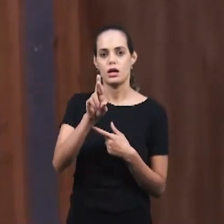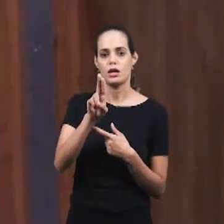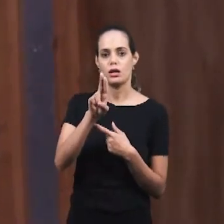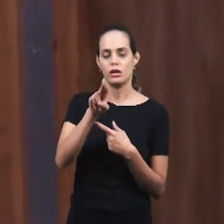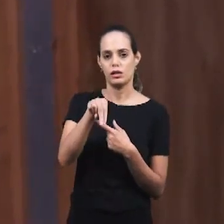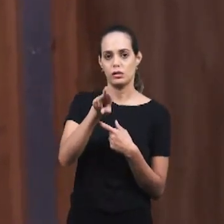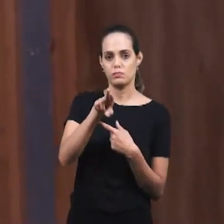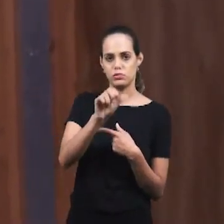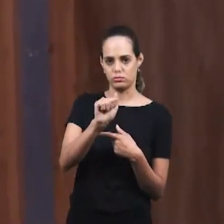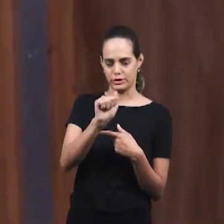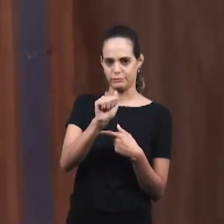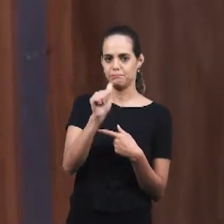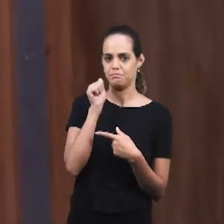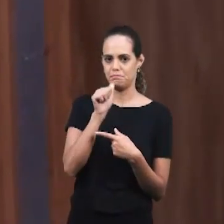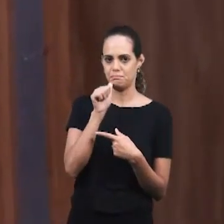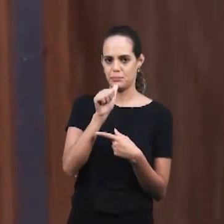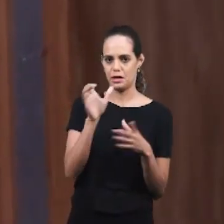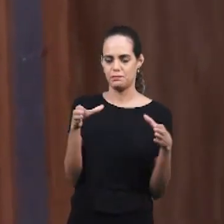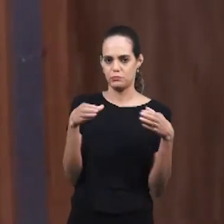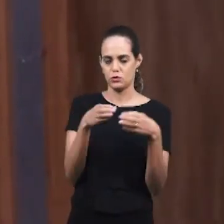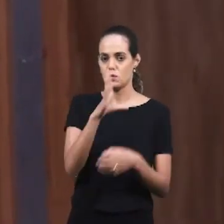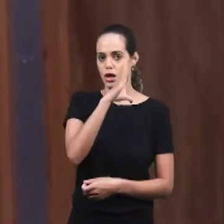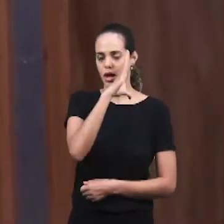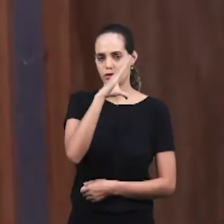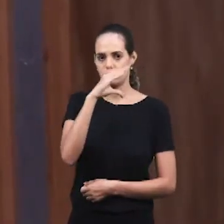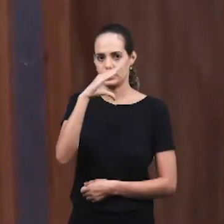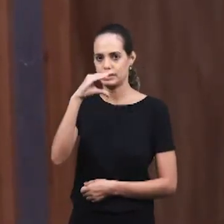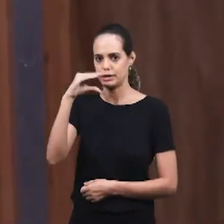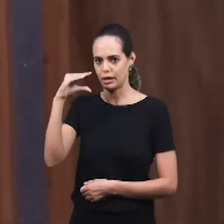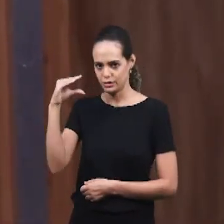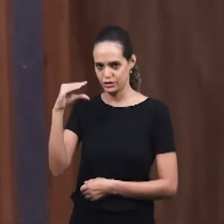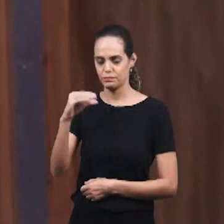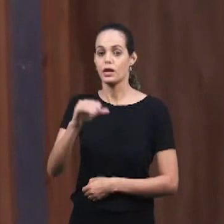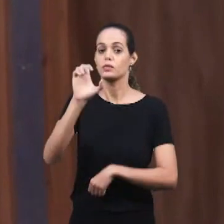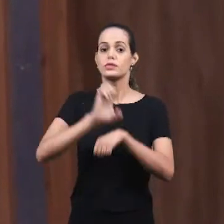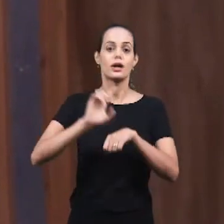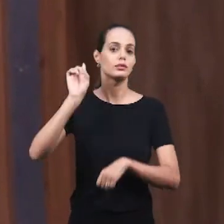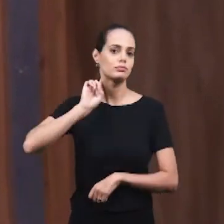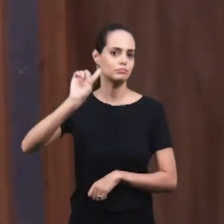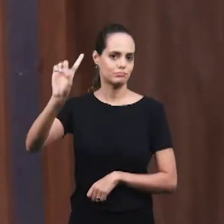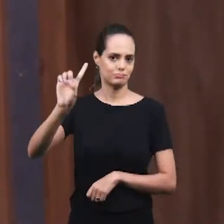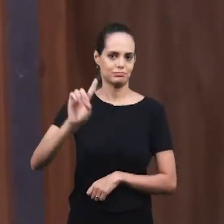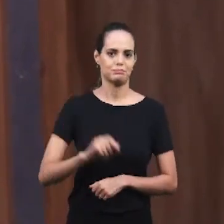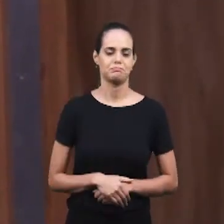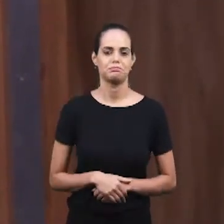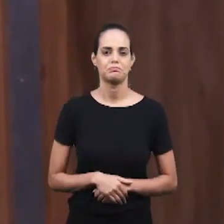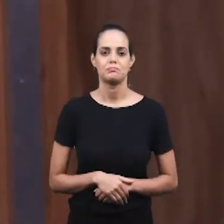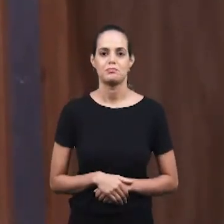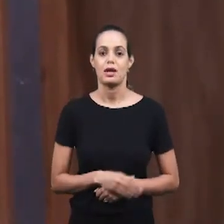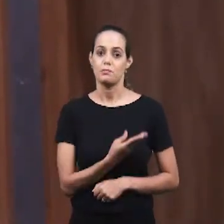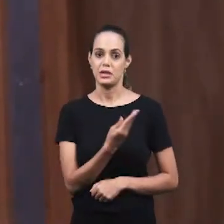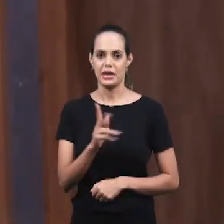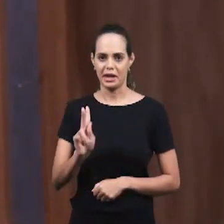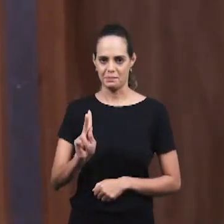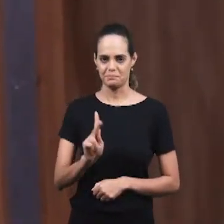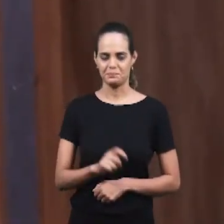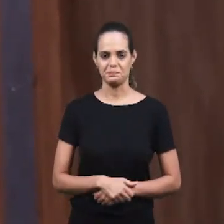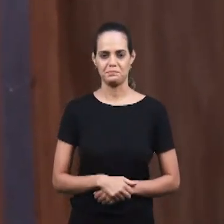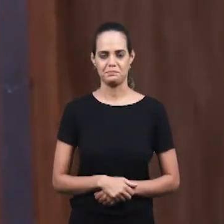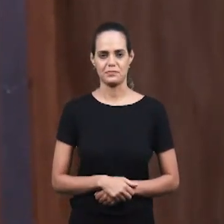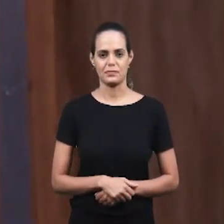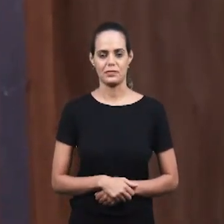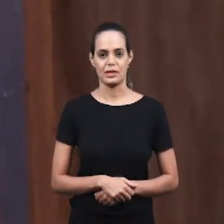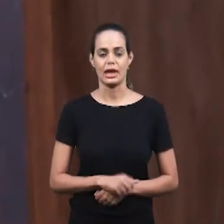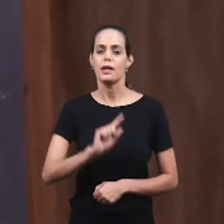respondida pela irmã Bruna. A irmã Bruna é da classe de adolescentes da igreja de Barreiro de Baixo, que fica lá em Belo Horizonte, em Minas